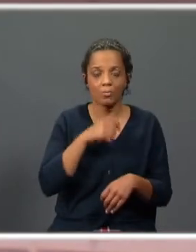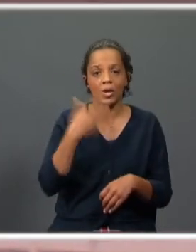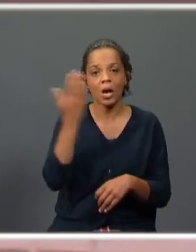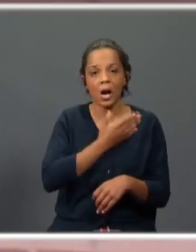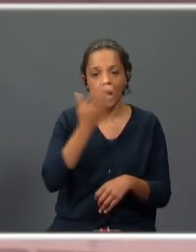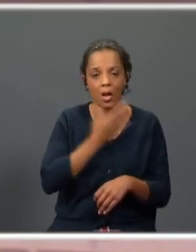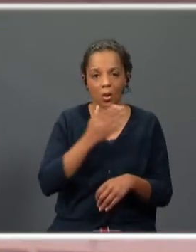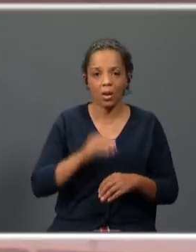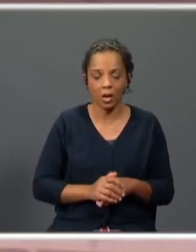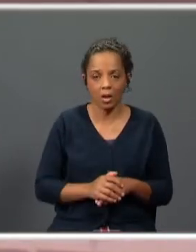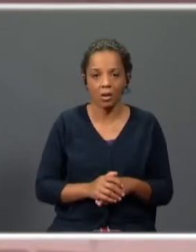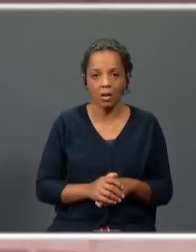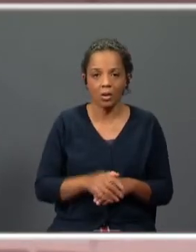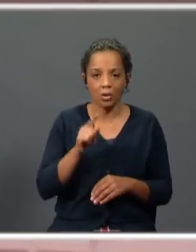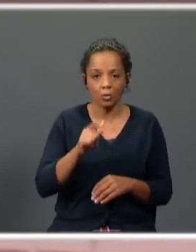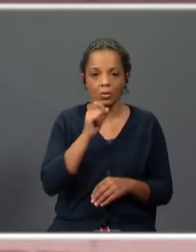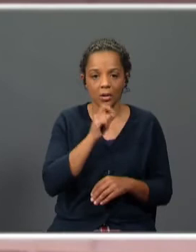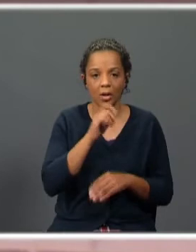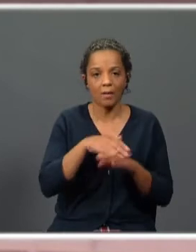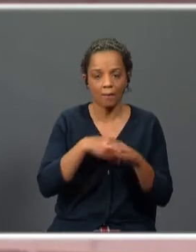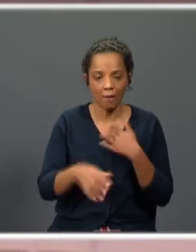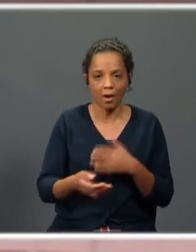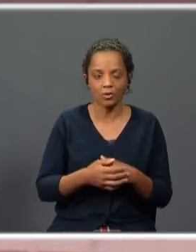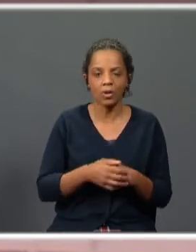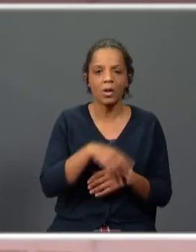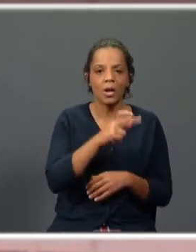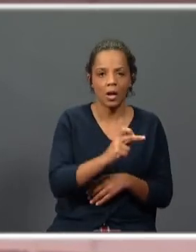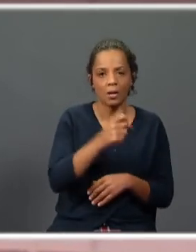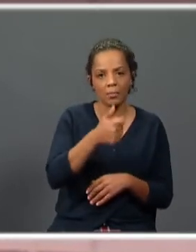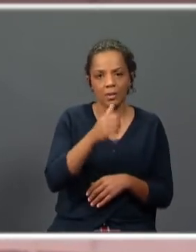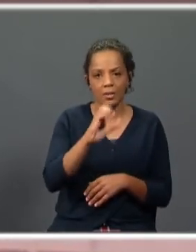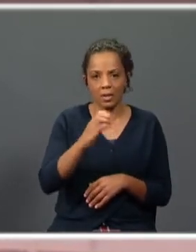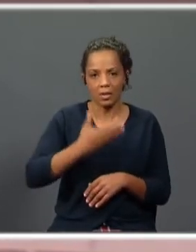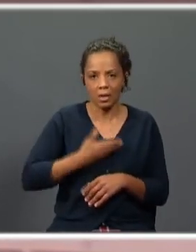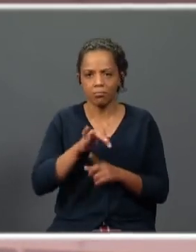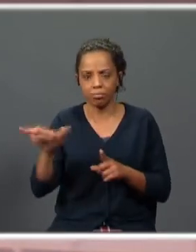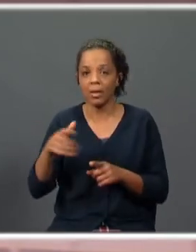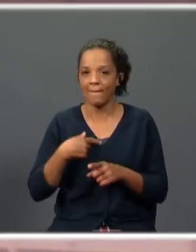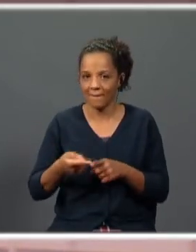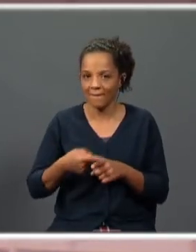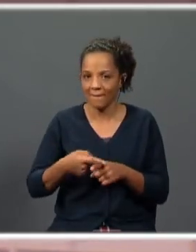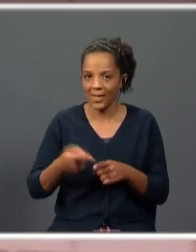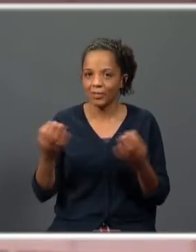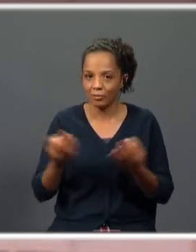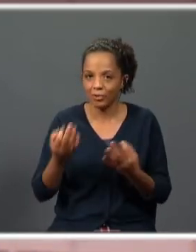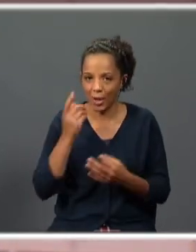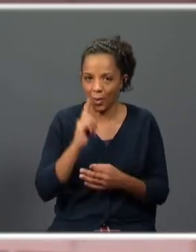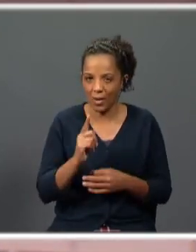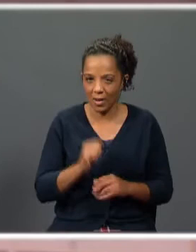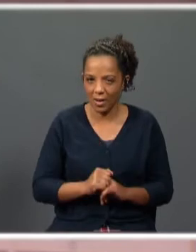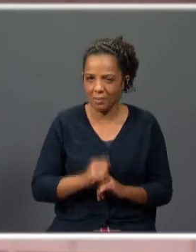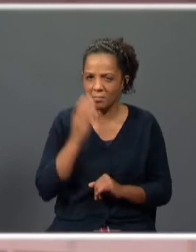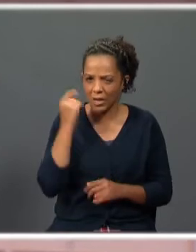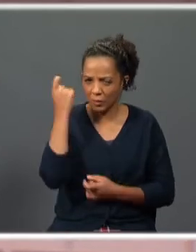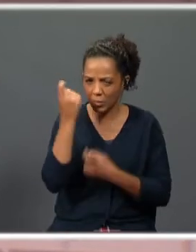com ajuda em que consigamos fazer o alfabeto inteiro. Acho que era bem interessante, não achas? Acho que